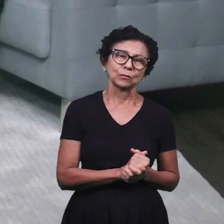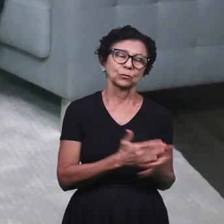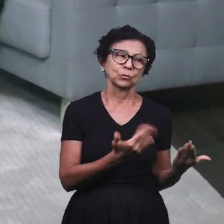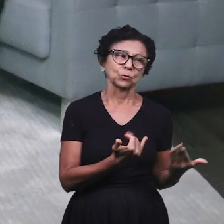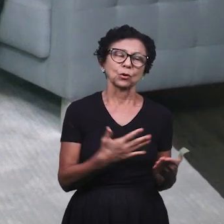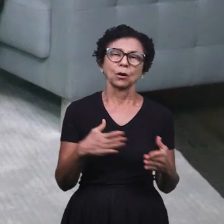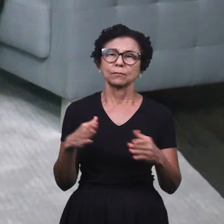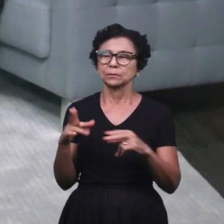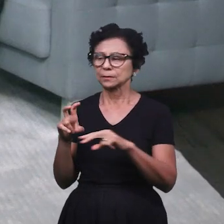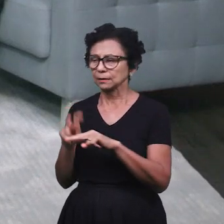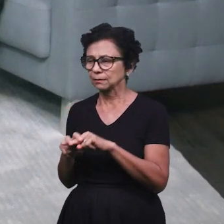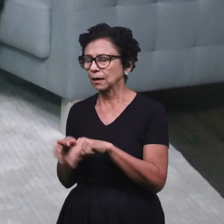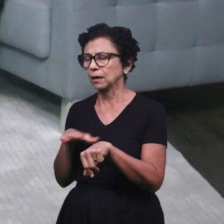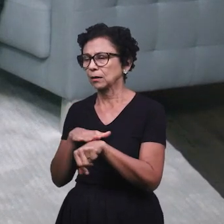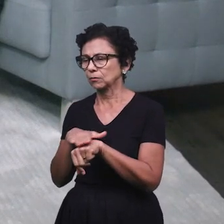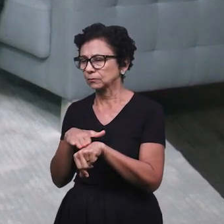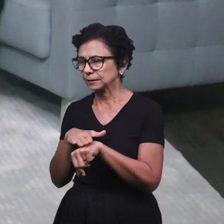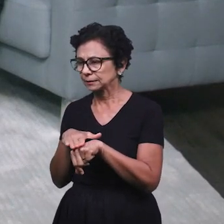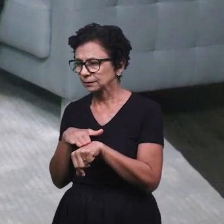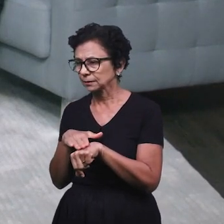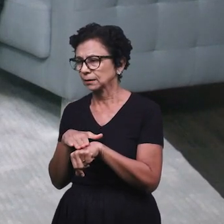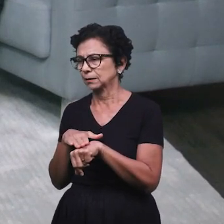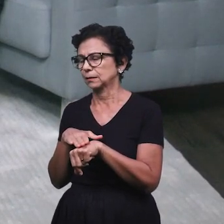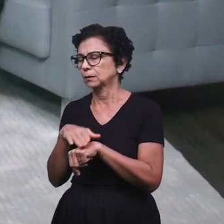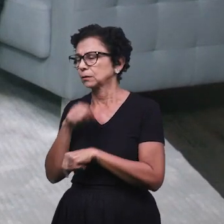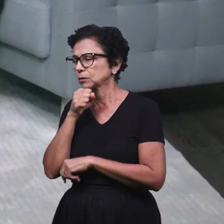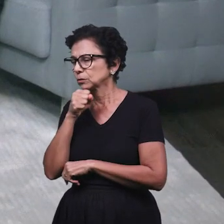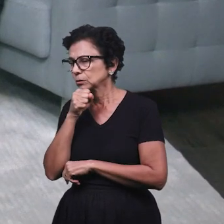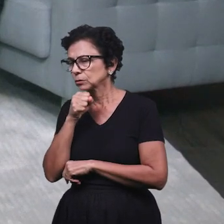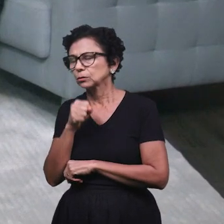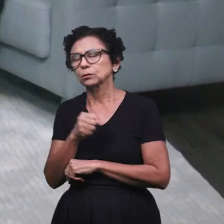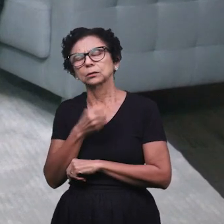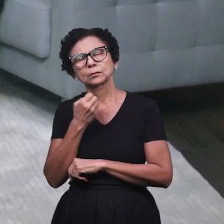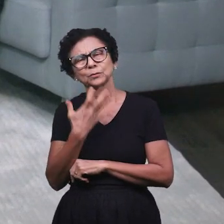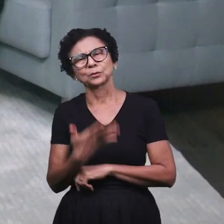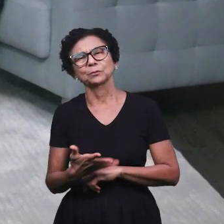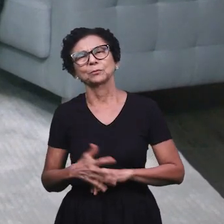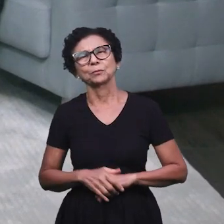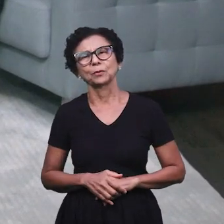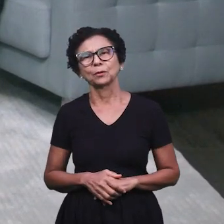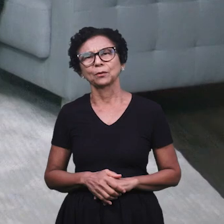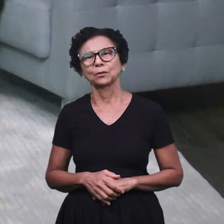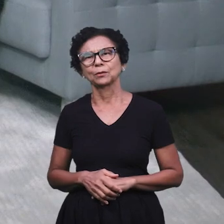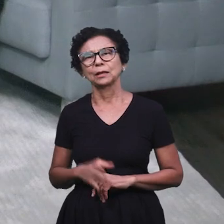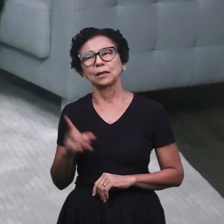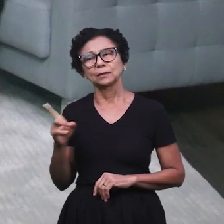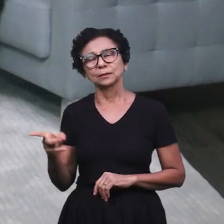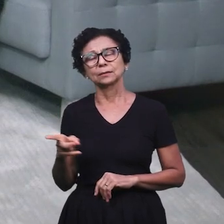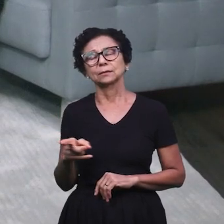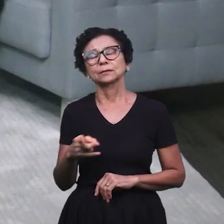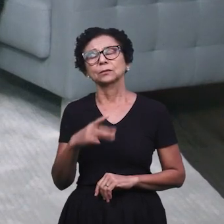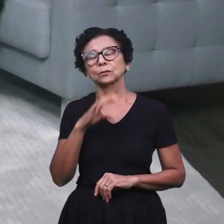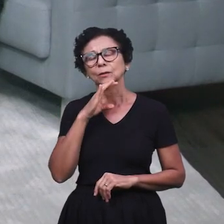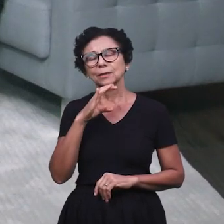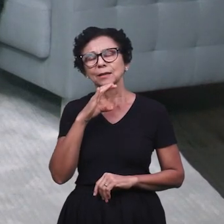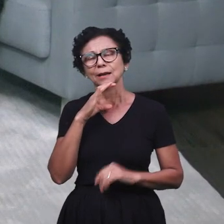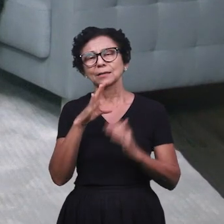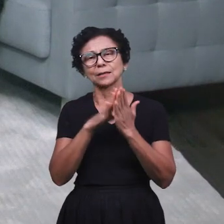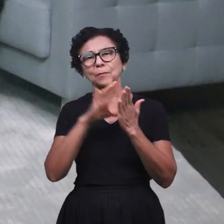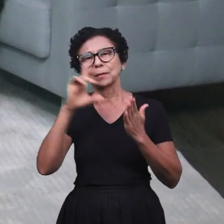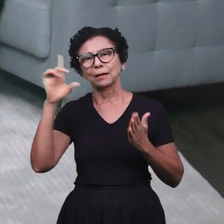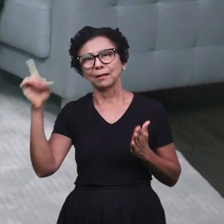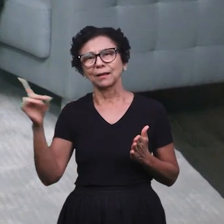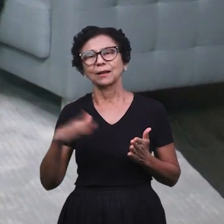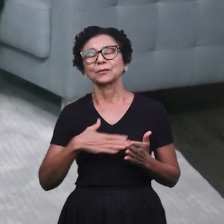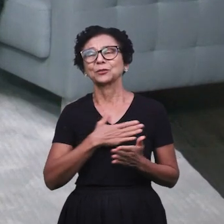Não tem dúvida que vai. Os nossos irmãos idosos, eles têm muito conhecimento da palavra, têm revelação e gostam de